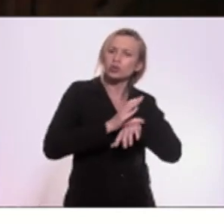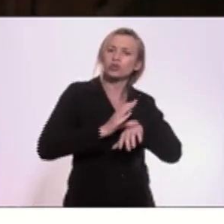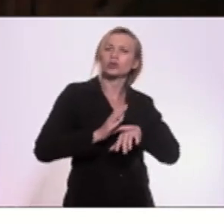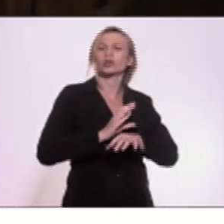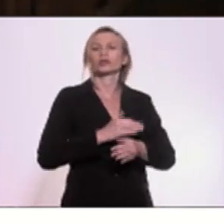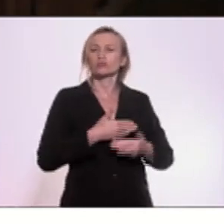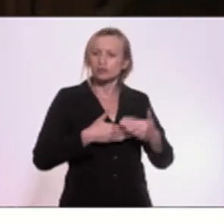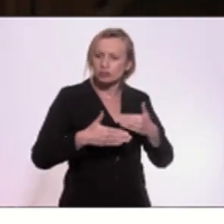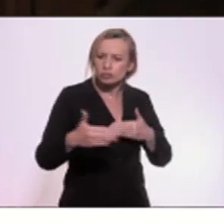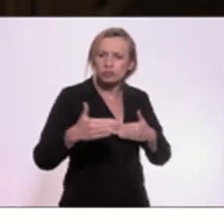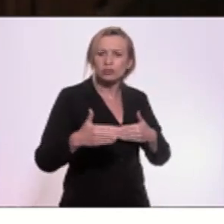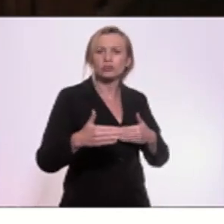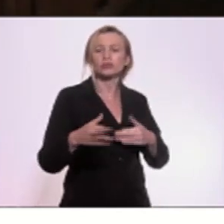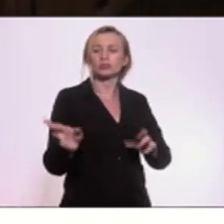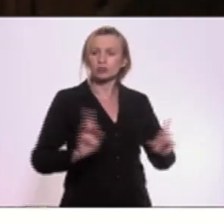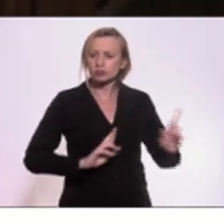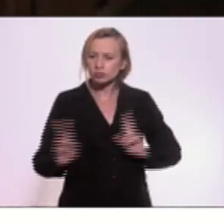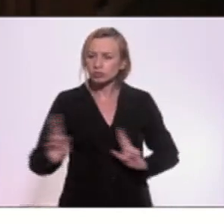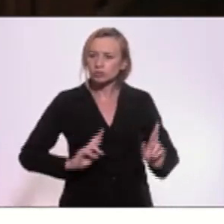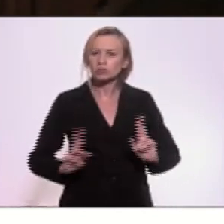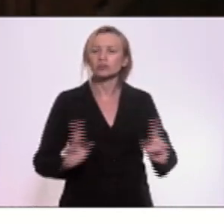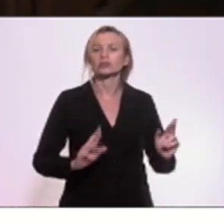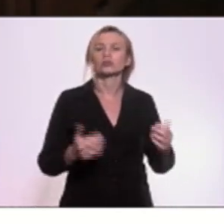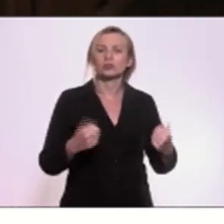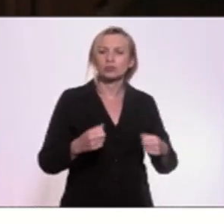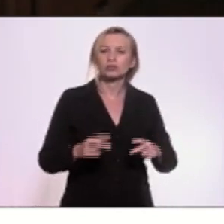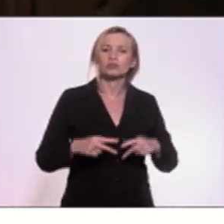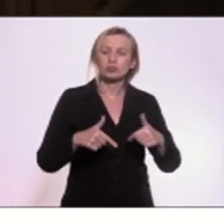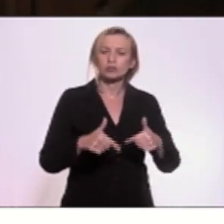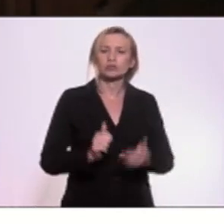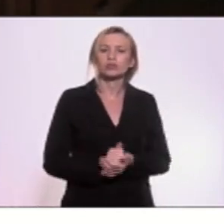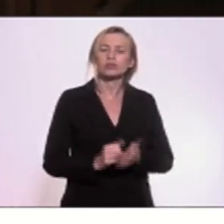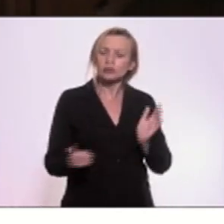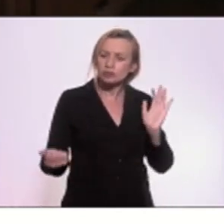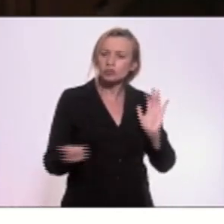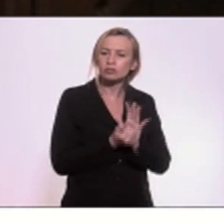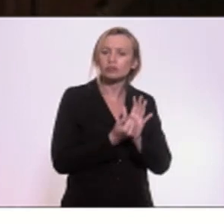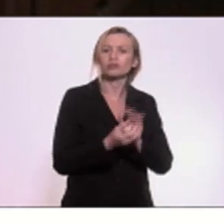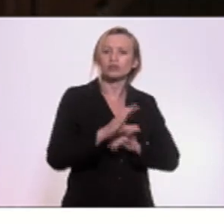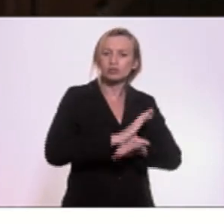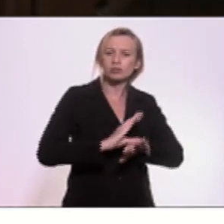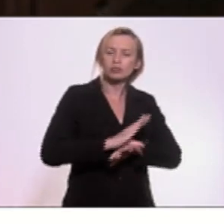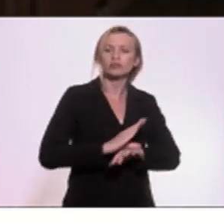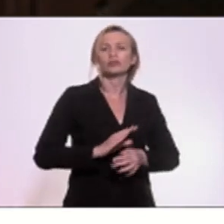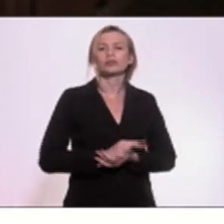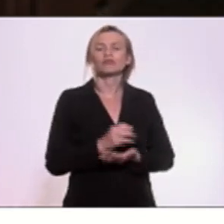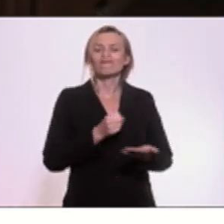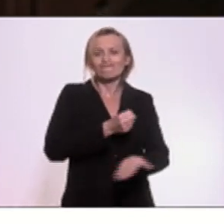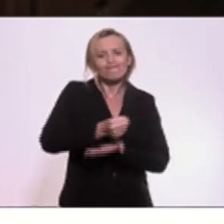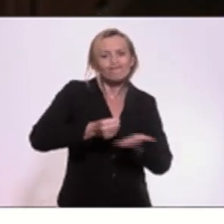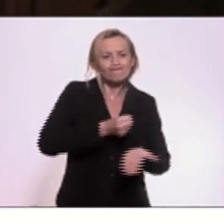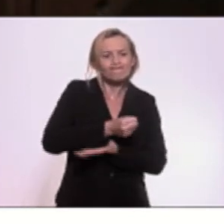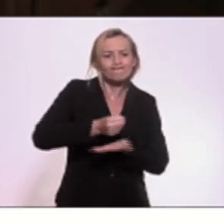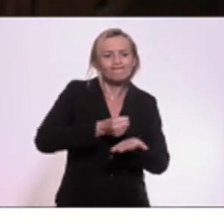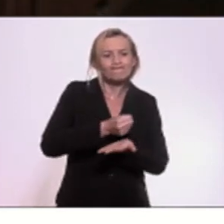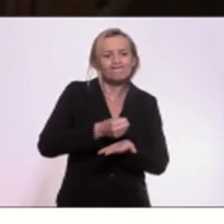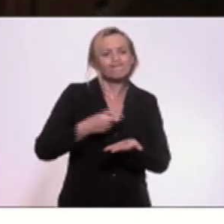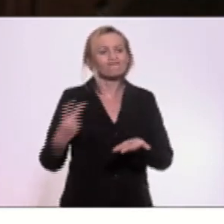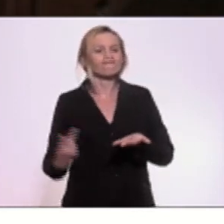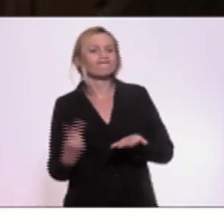qual as relações devem se estabelecer. E esse marco constitucional, se baseado em